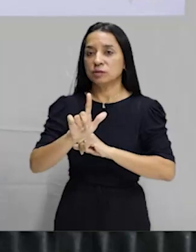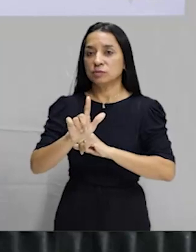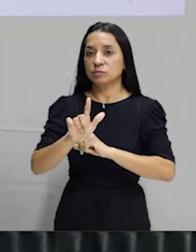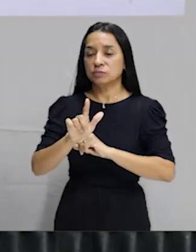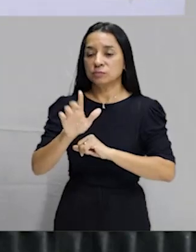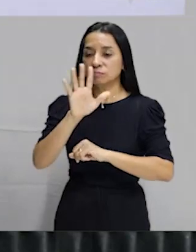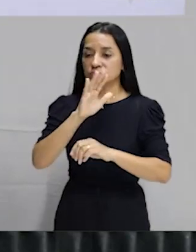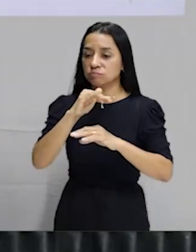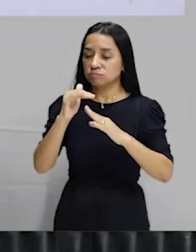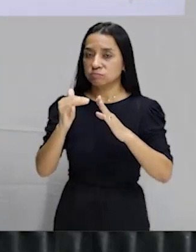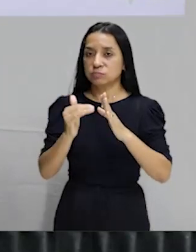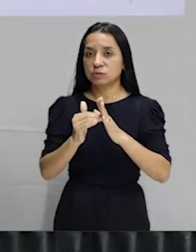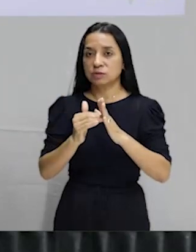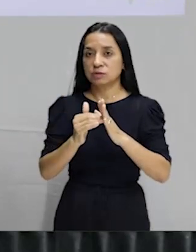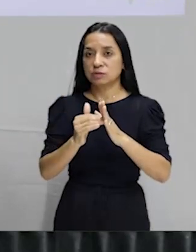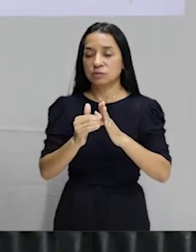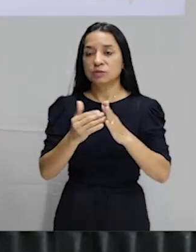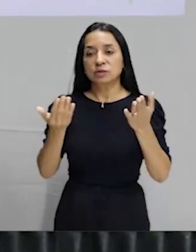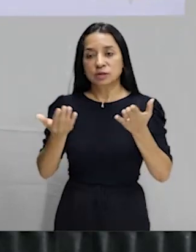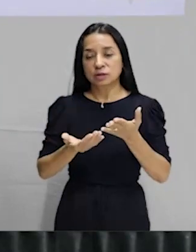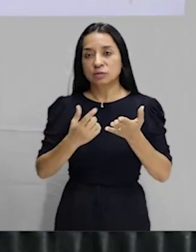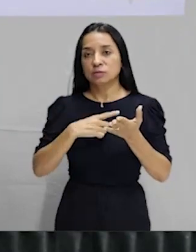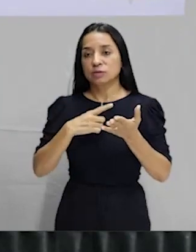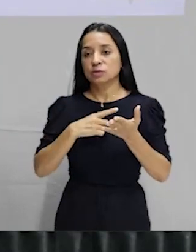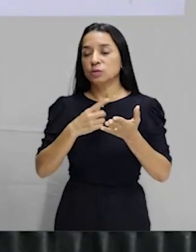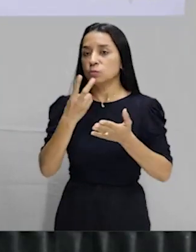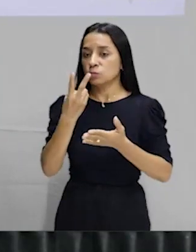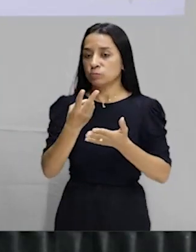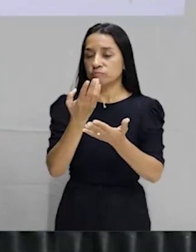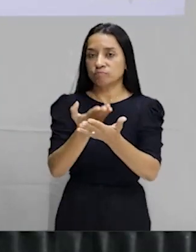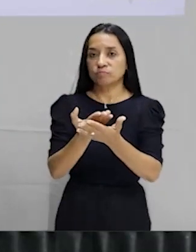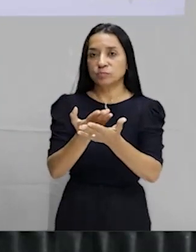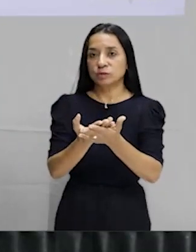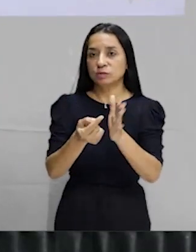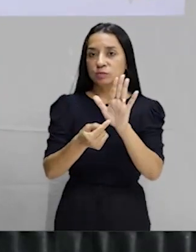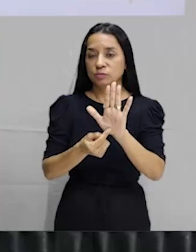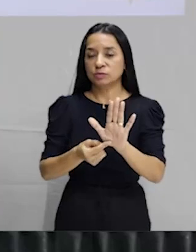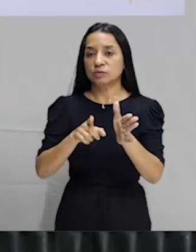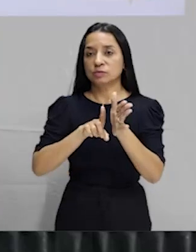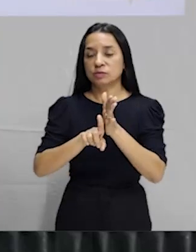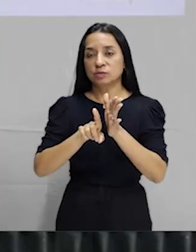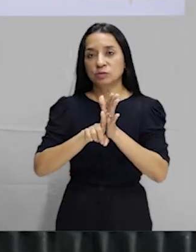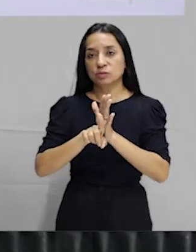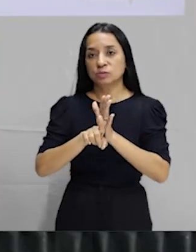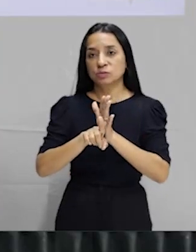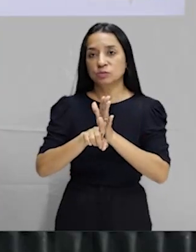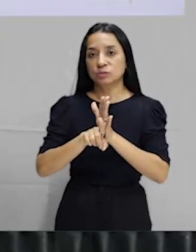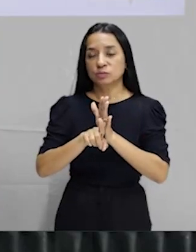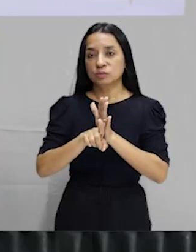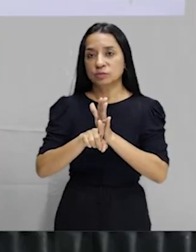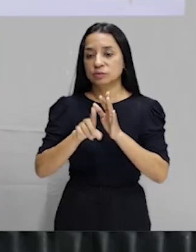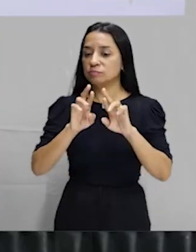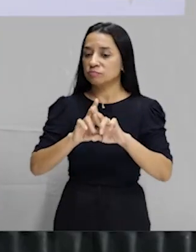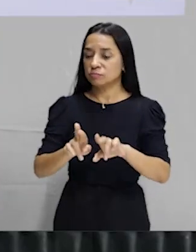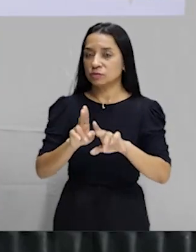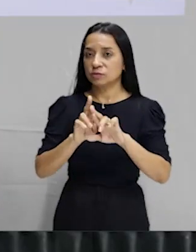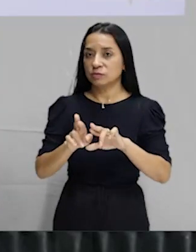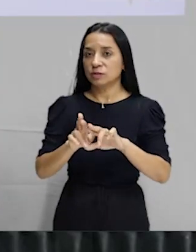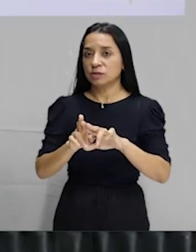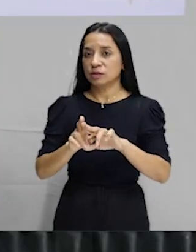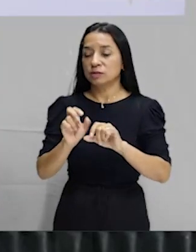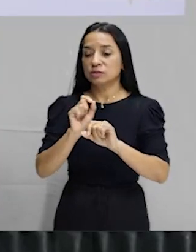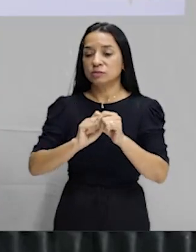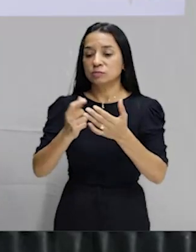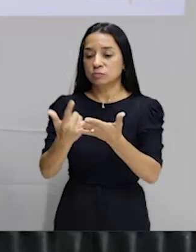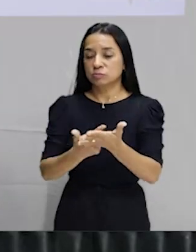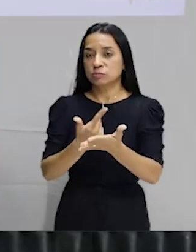gente reservou, né, 2 aulas para que nós trouxéssemos questões, né, no formato diferenciado desses dos